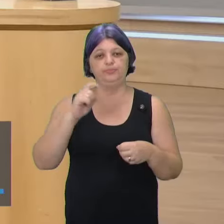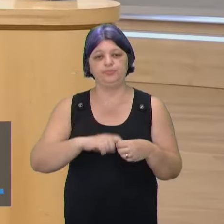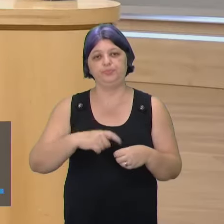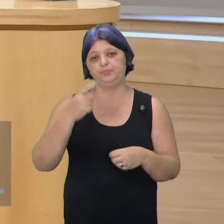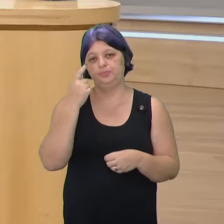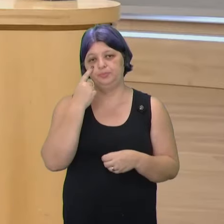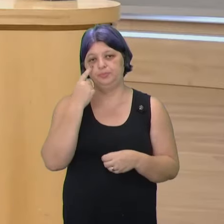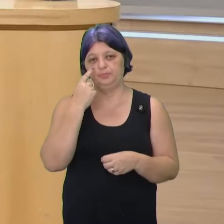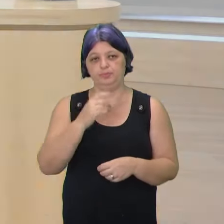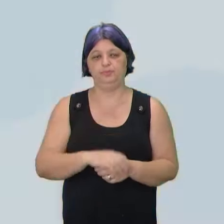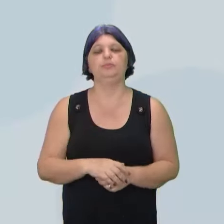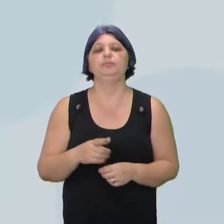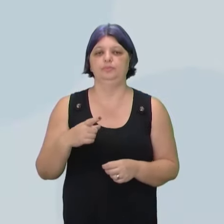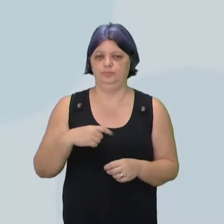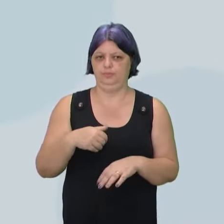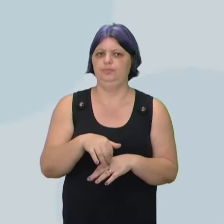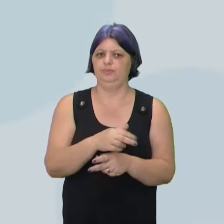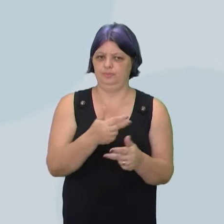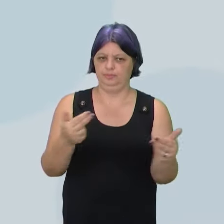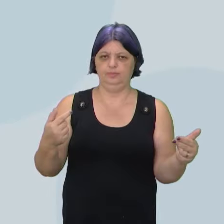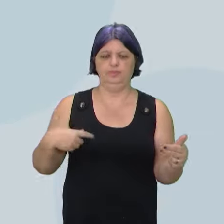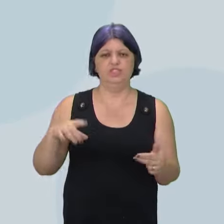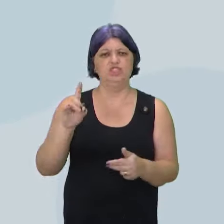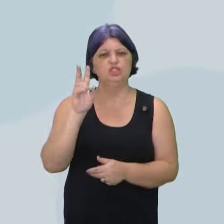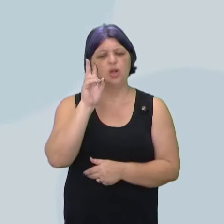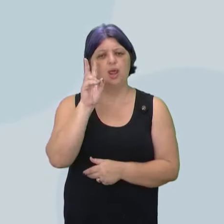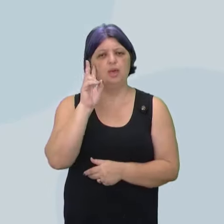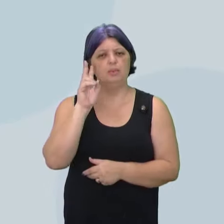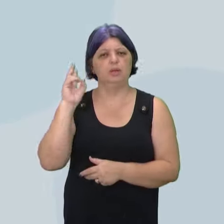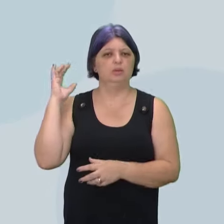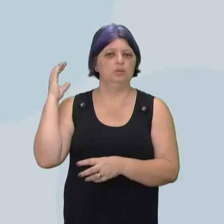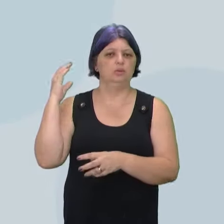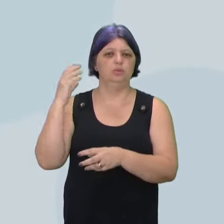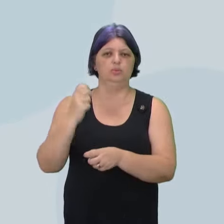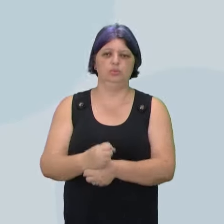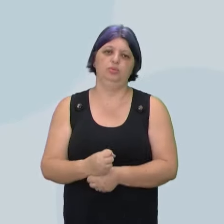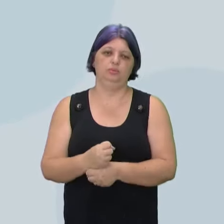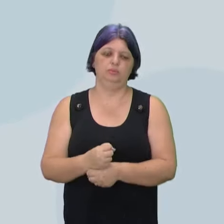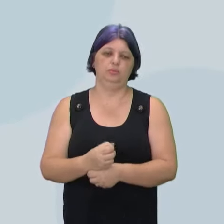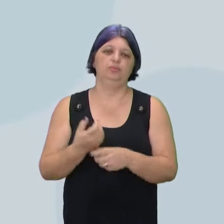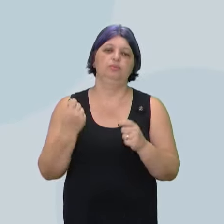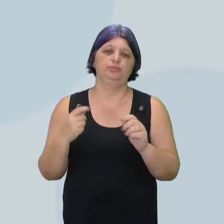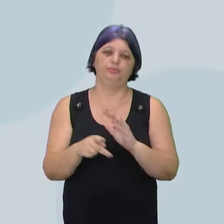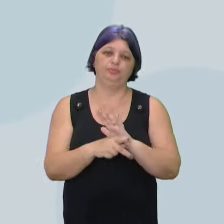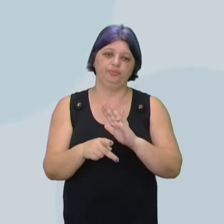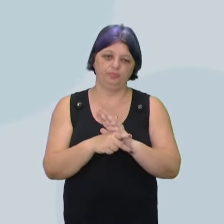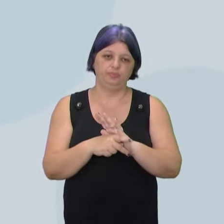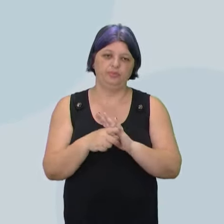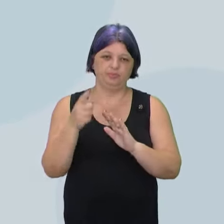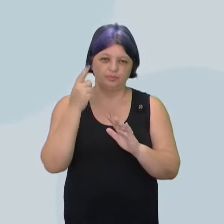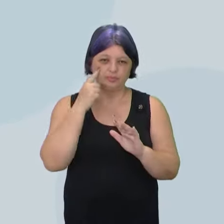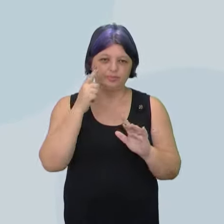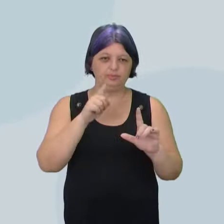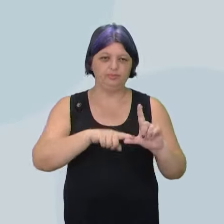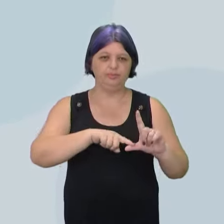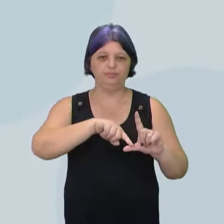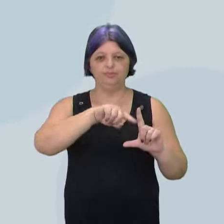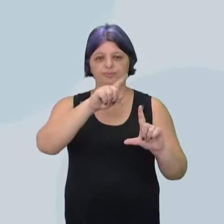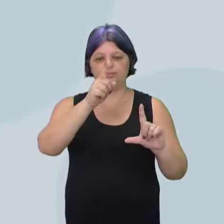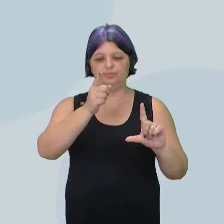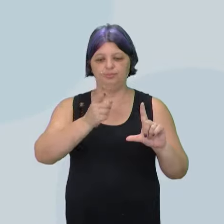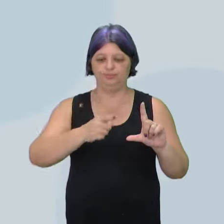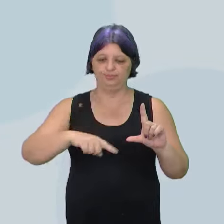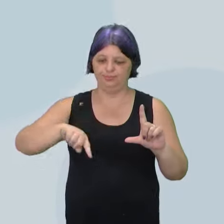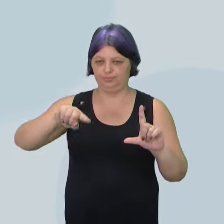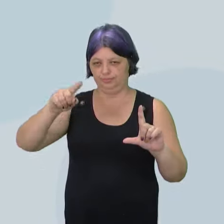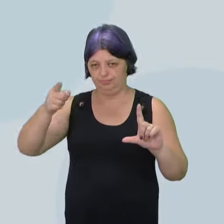telinha, ó, temos mais coisas para vocês, ó. Vamos só relembrar o seguinte, ó. Então, o sismograma, que é esse desenho aí, é uma ondinha,